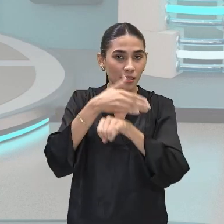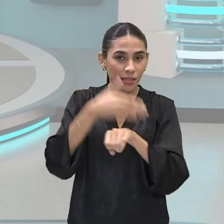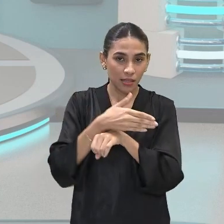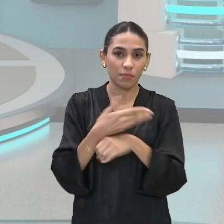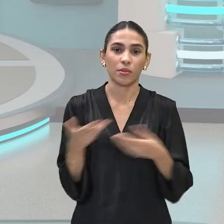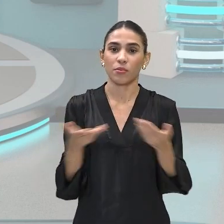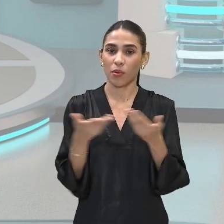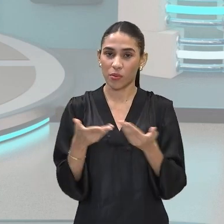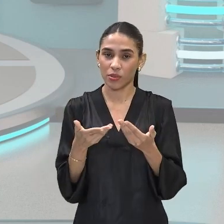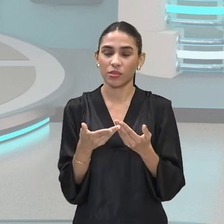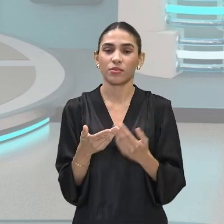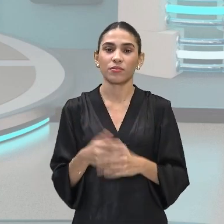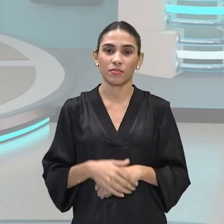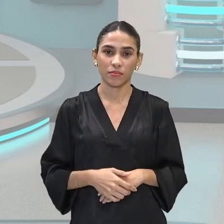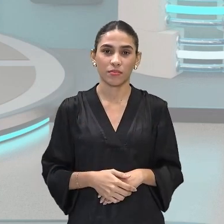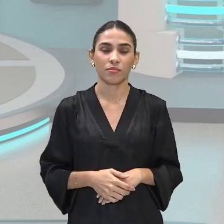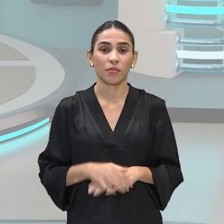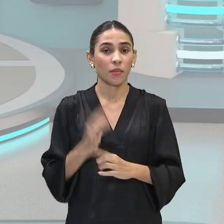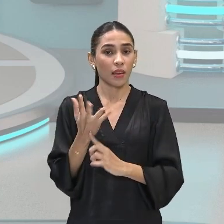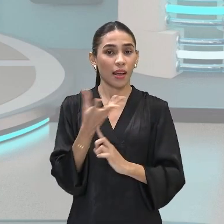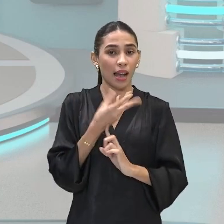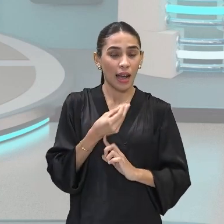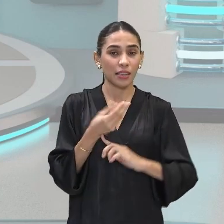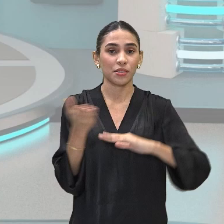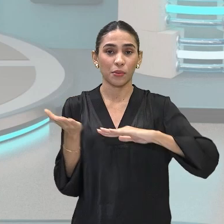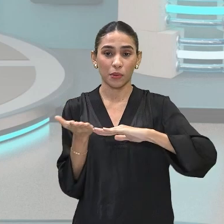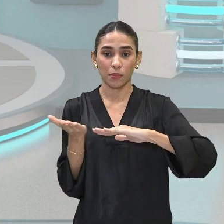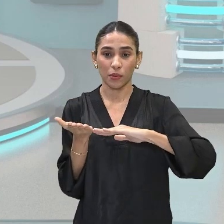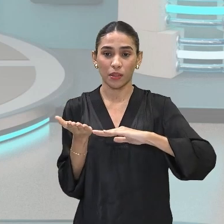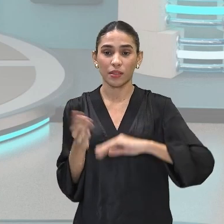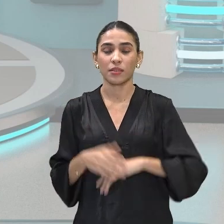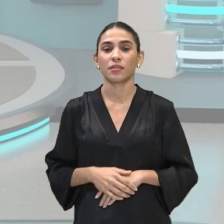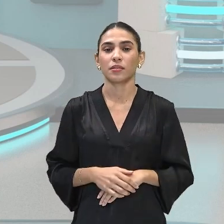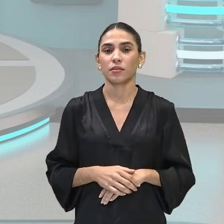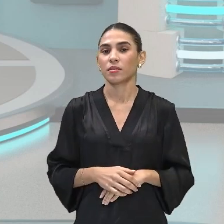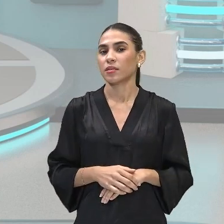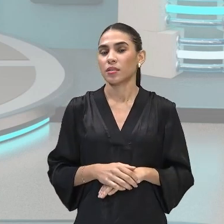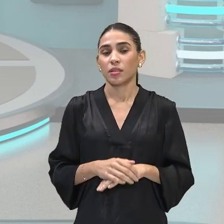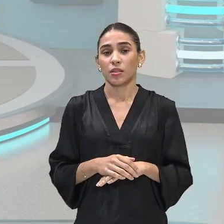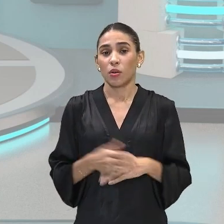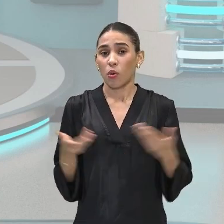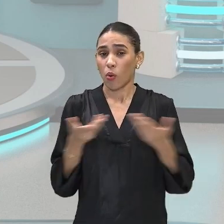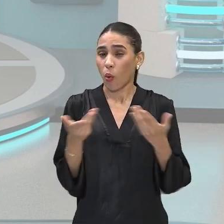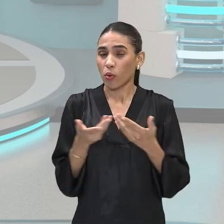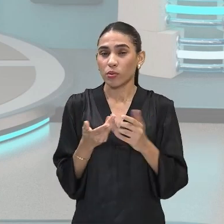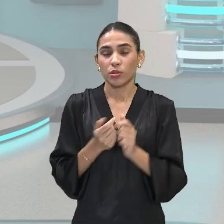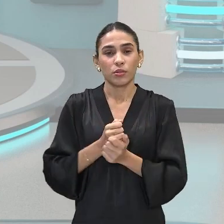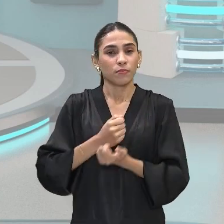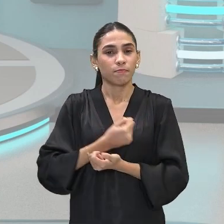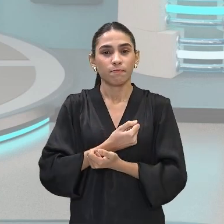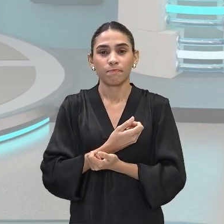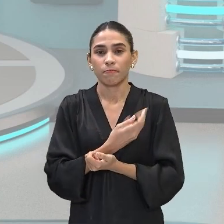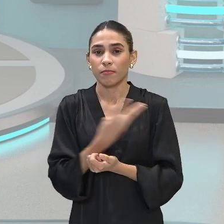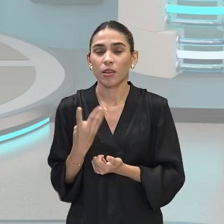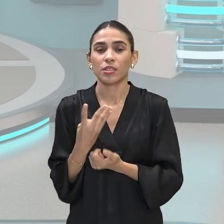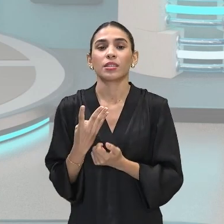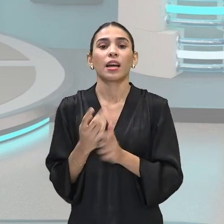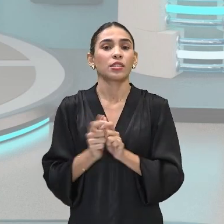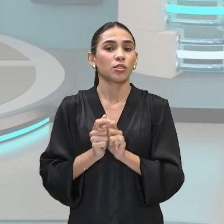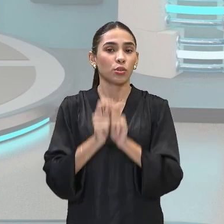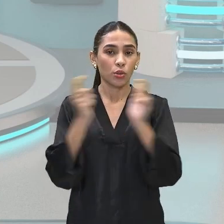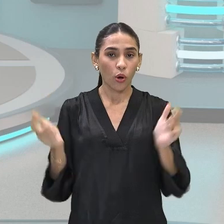tem hoje, que se tornou a arte contemporânea. Tudo é muito complexo e todas essas linguagens, elas